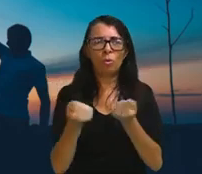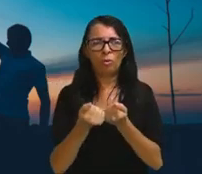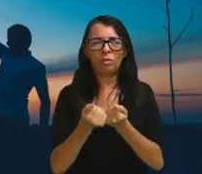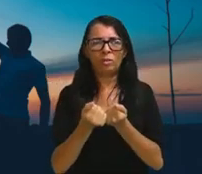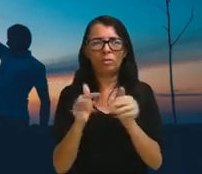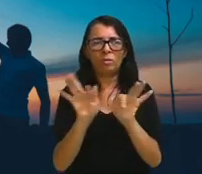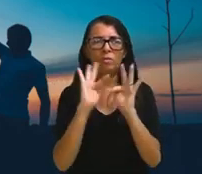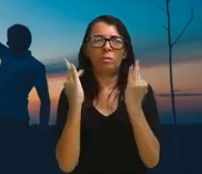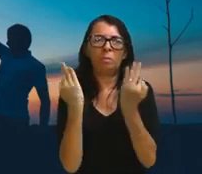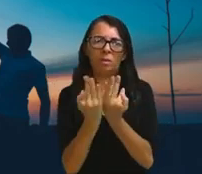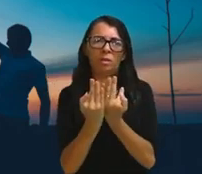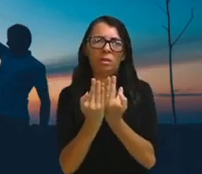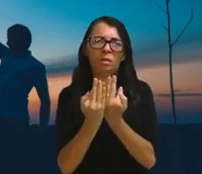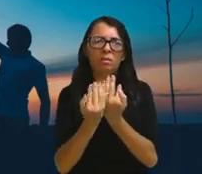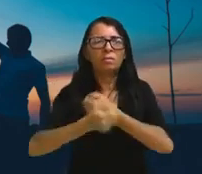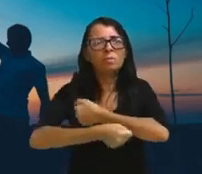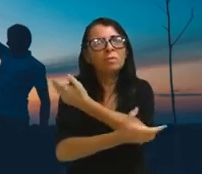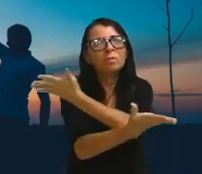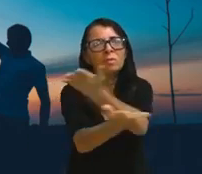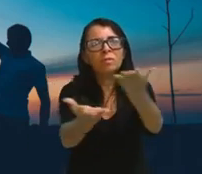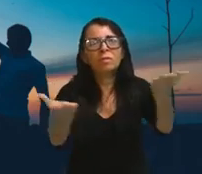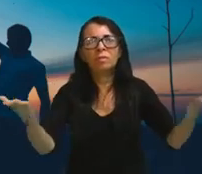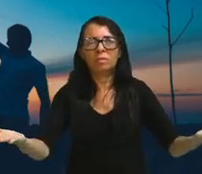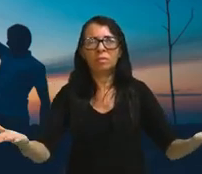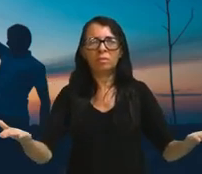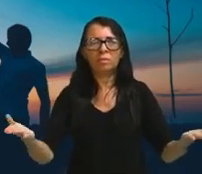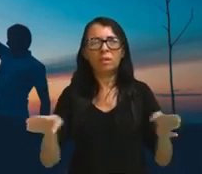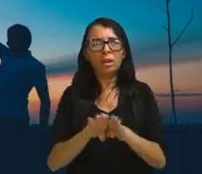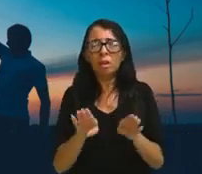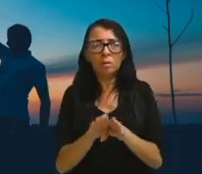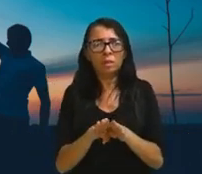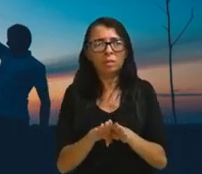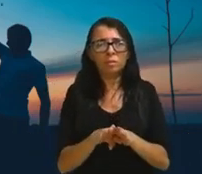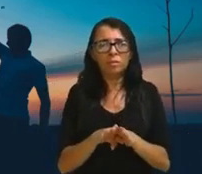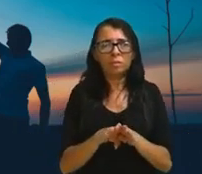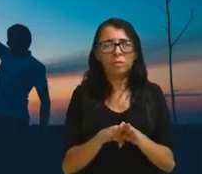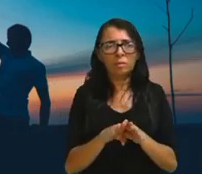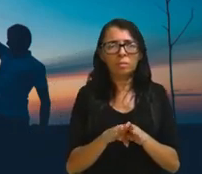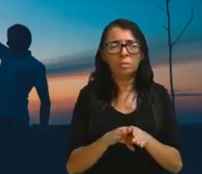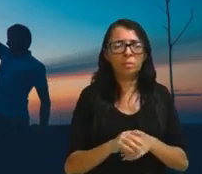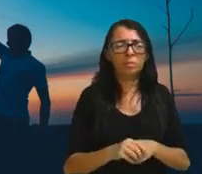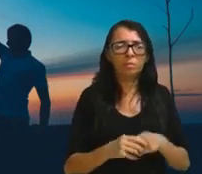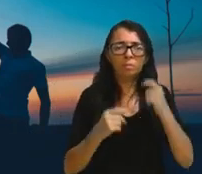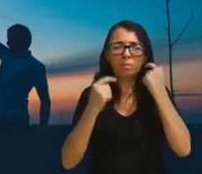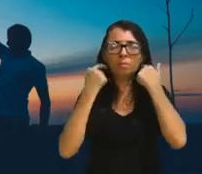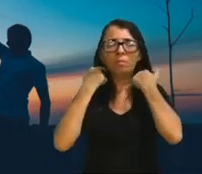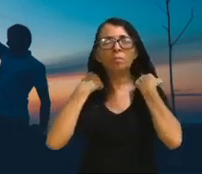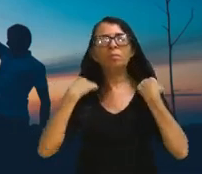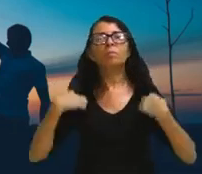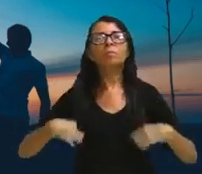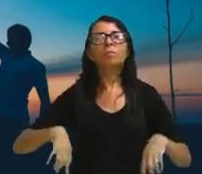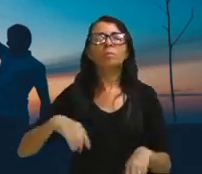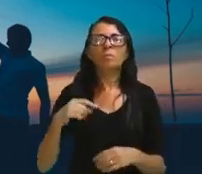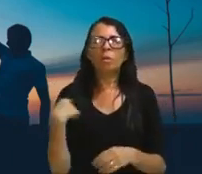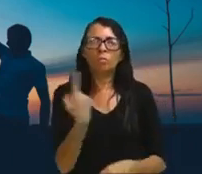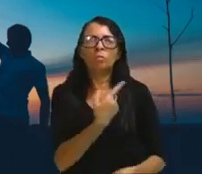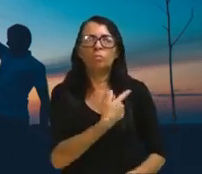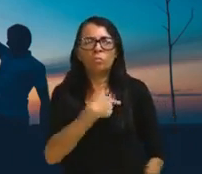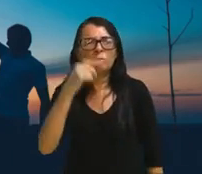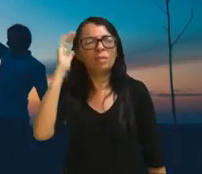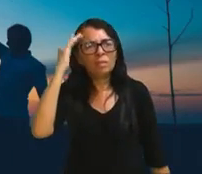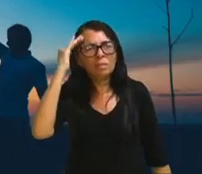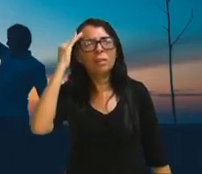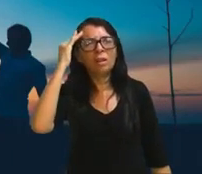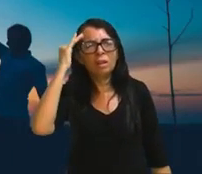as nossas vontades, os nossos querer. E nós sabemos que quando Deus é o construtor, Ele vai